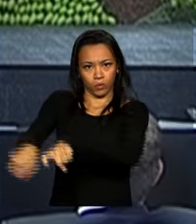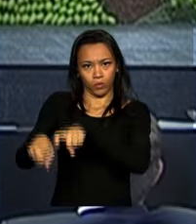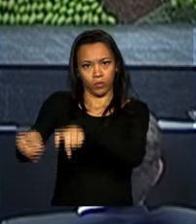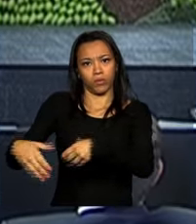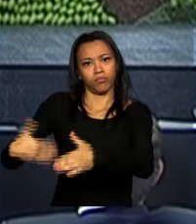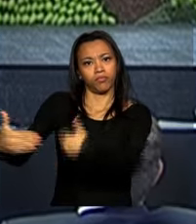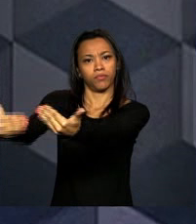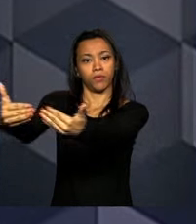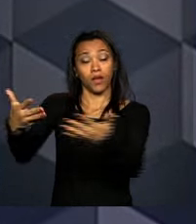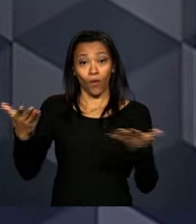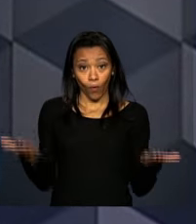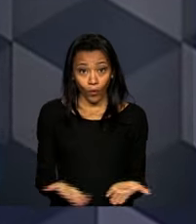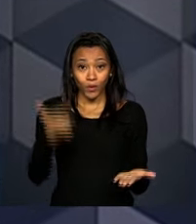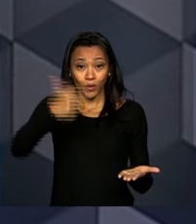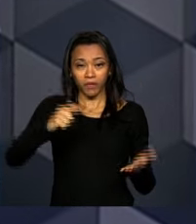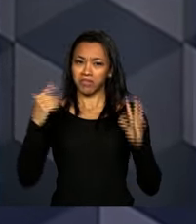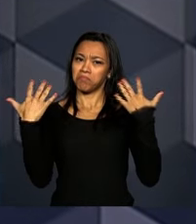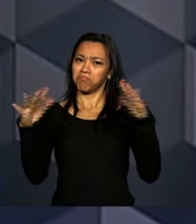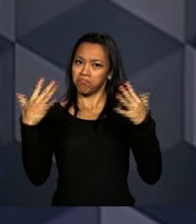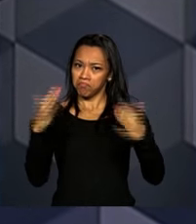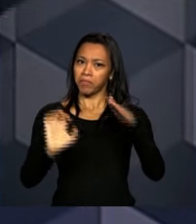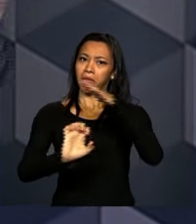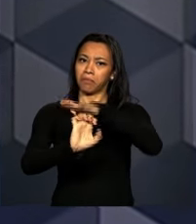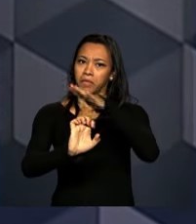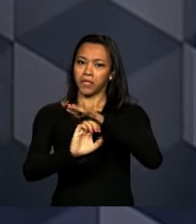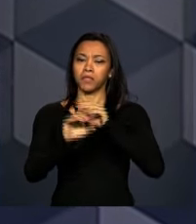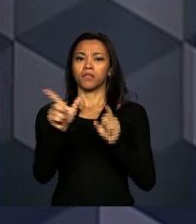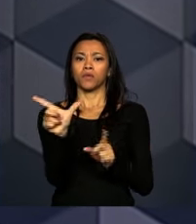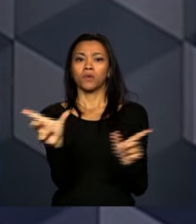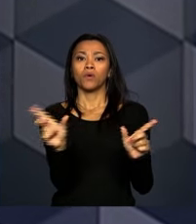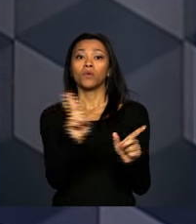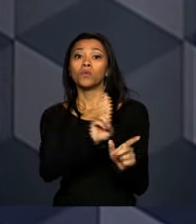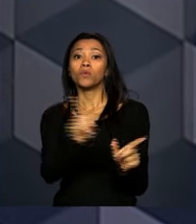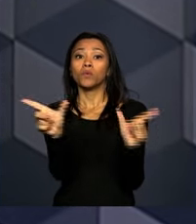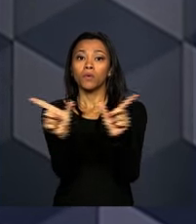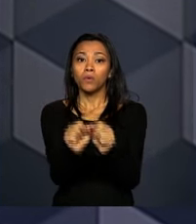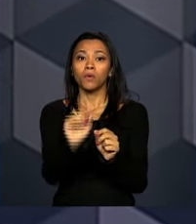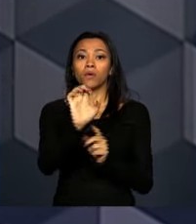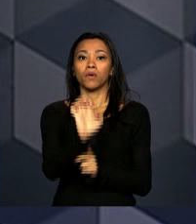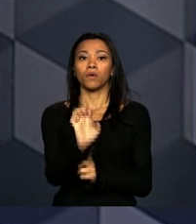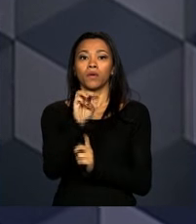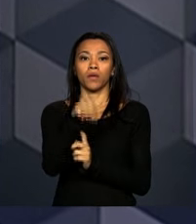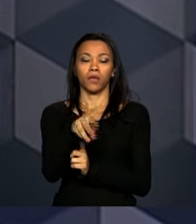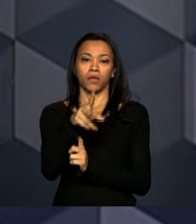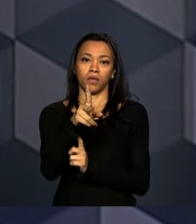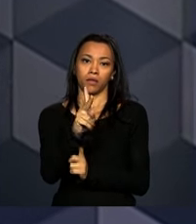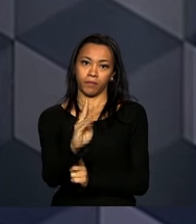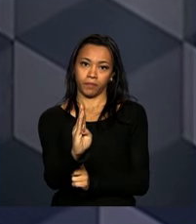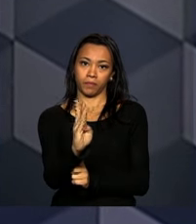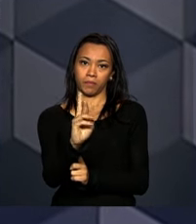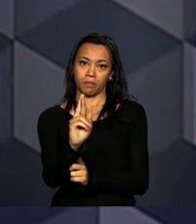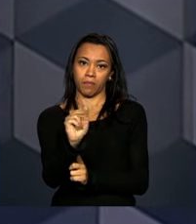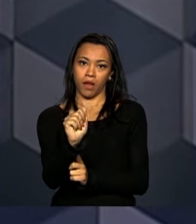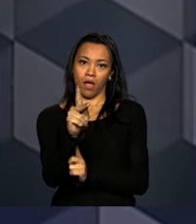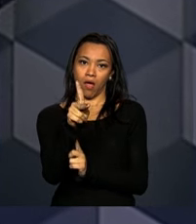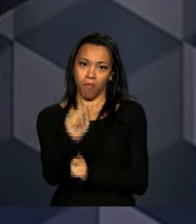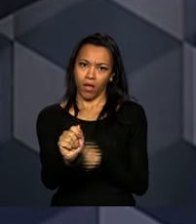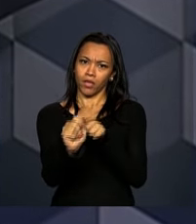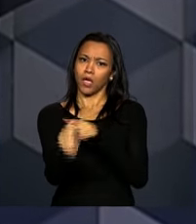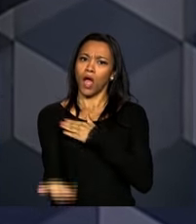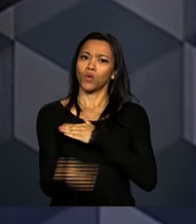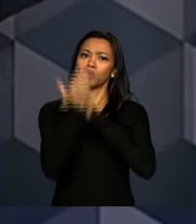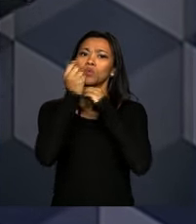mais uma vez a homenagem à Embrapa, que vem contribuindo tanto no nosso país para esse desenvolvimento, para essa expansão